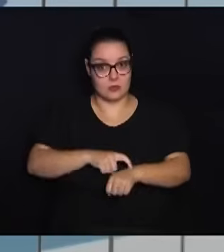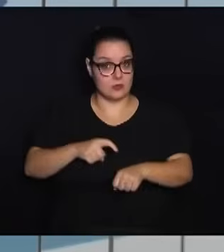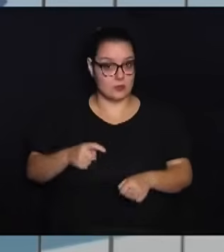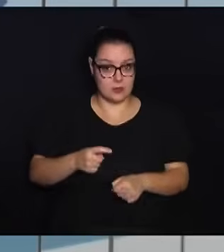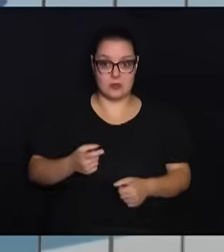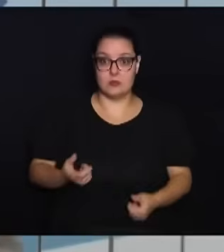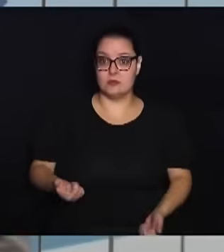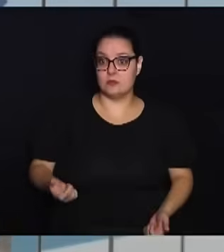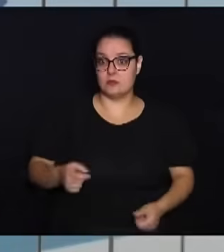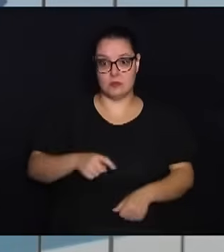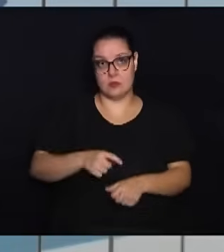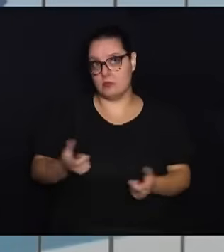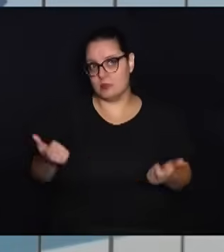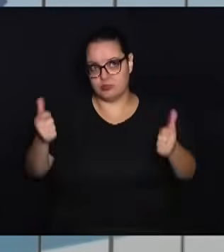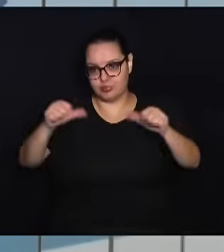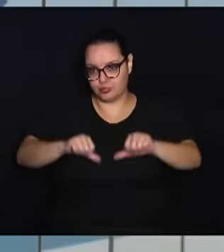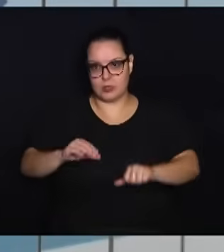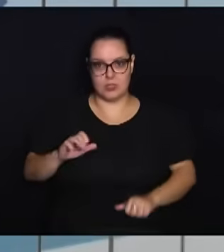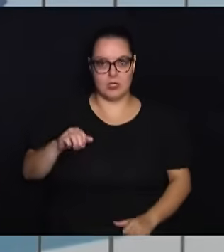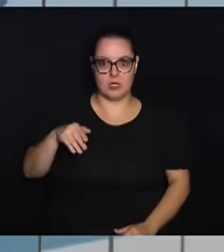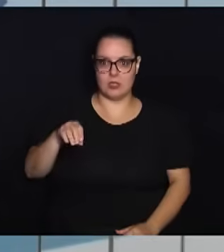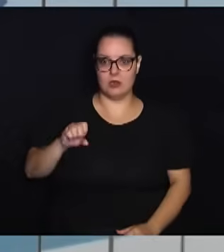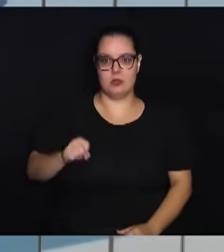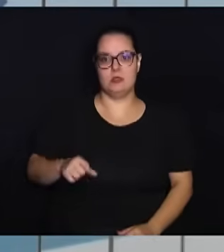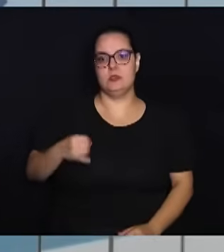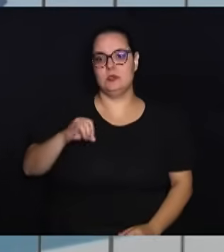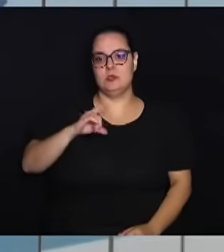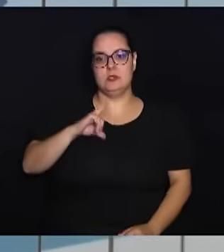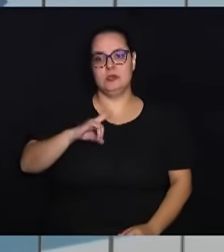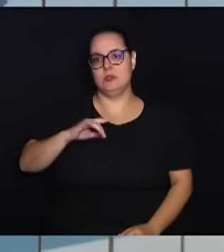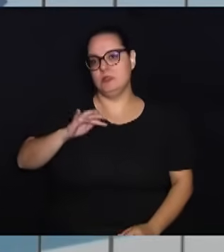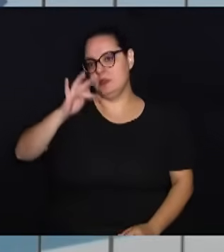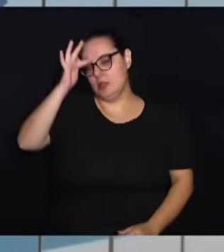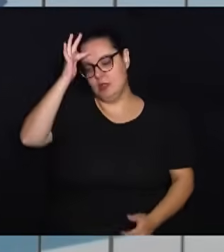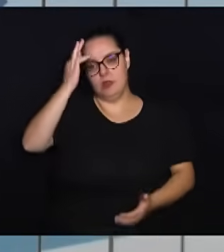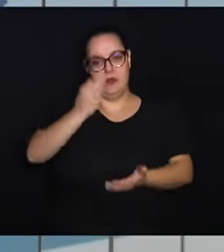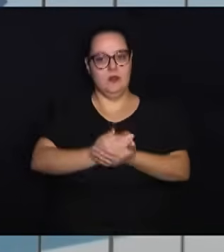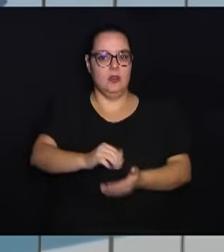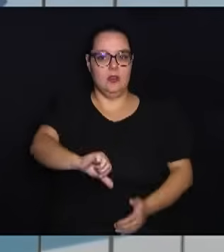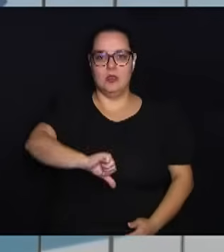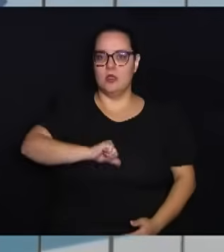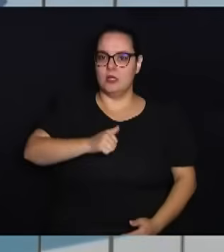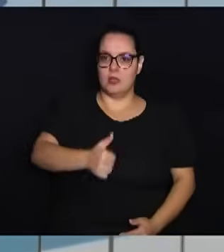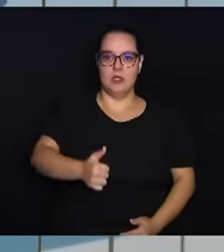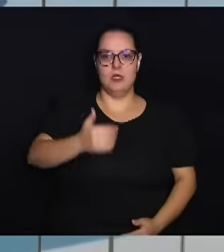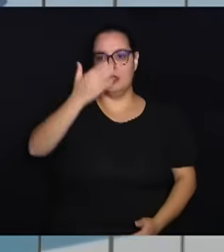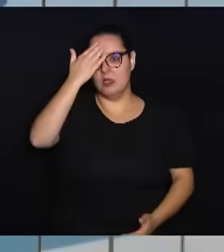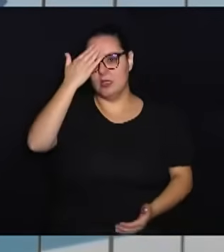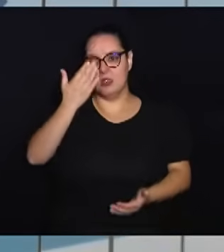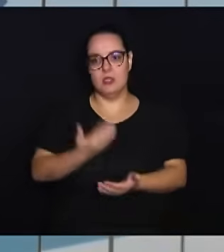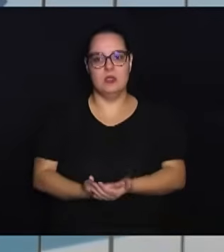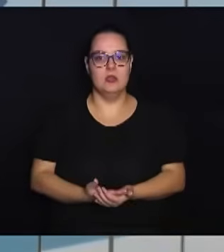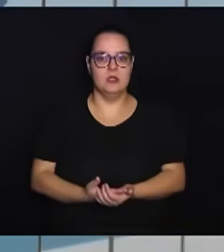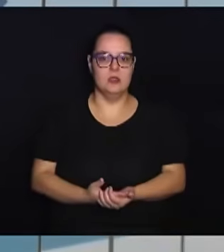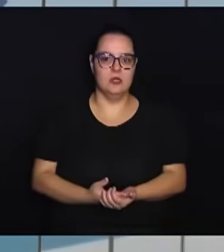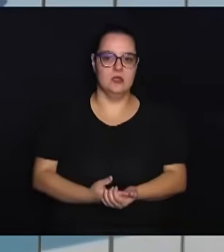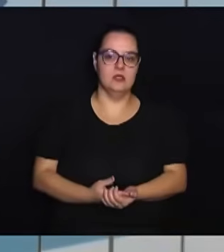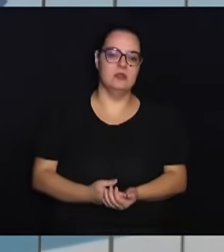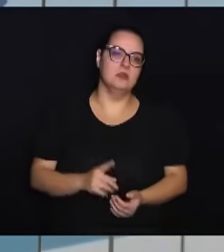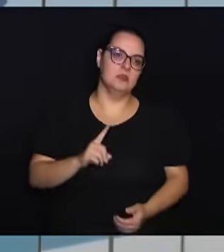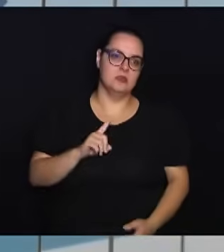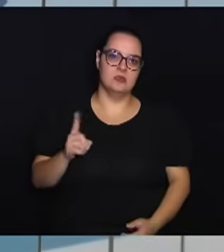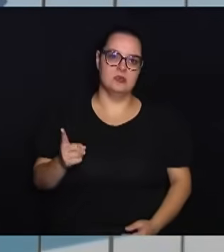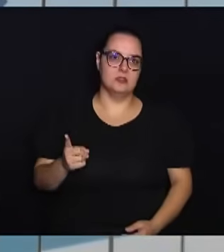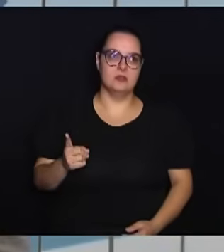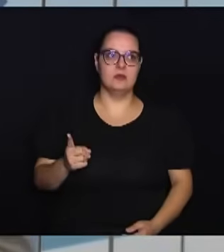caos, se você tiver fé, se você tiver resiliência, se você acreditar, isso não vai te isentar de ter